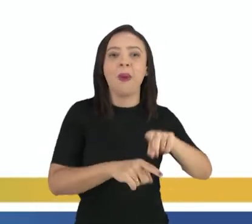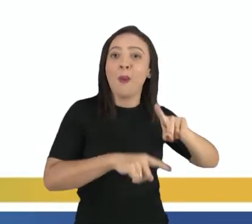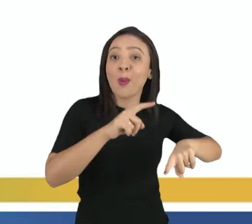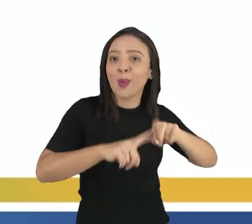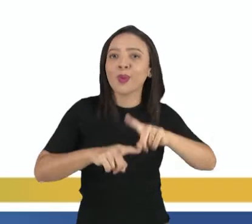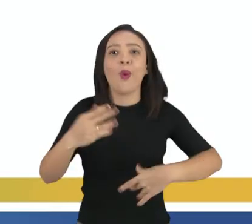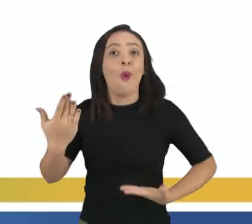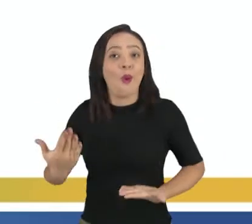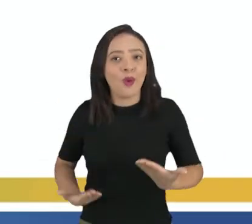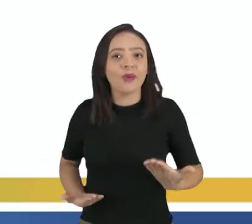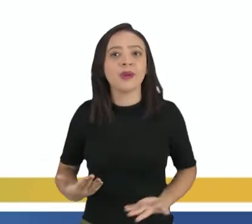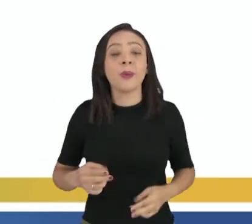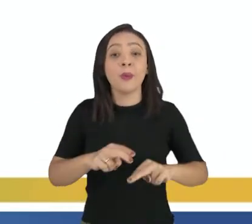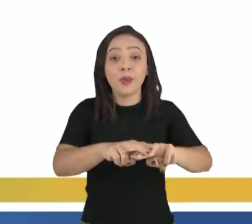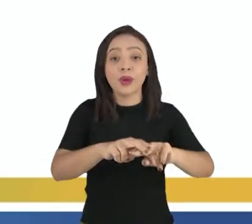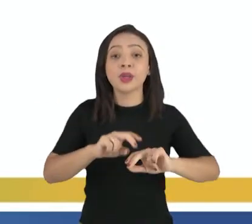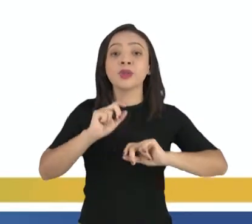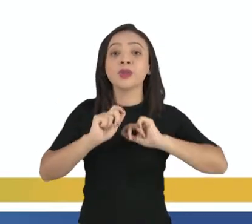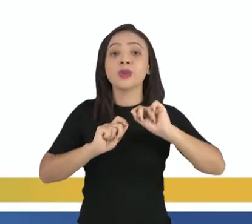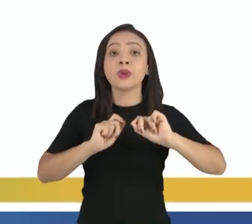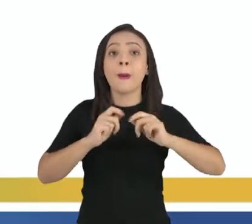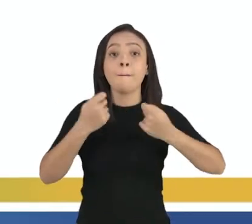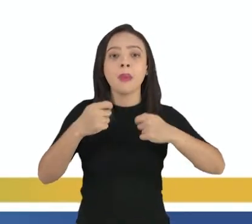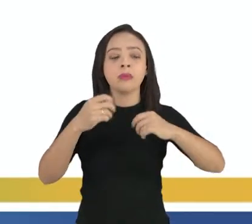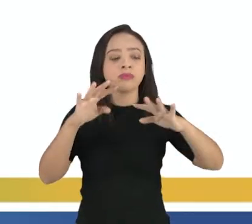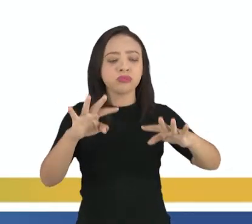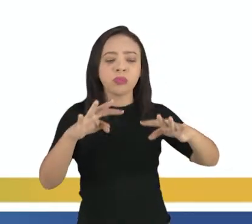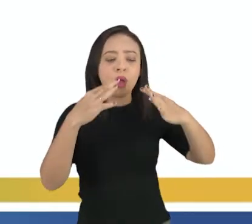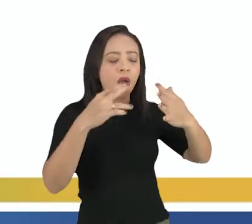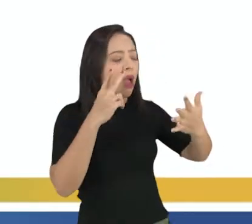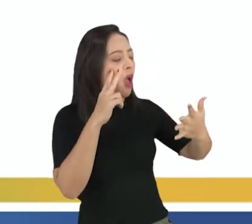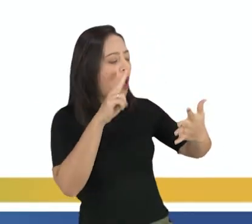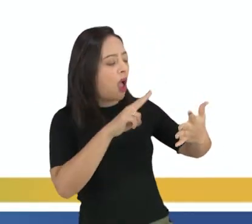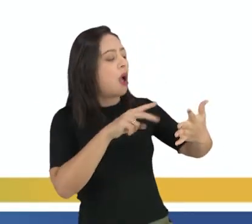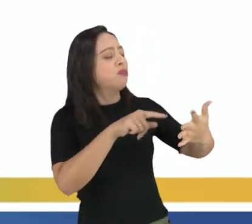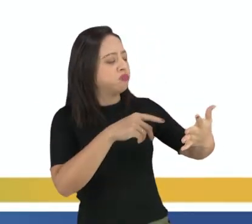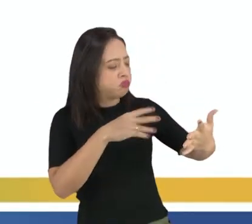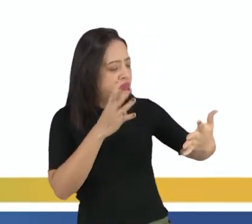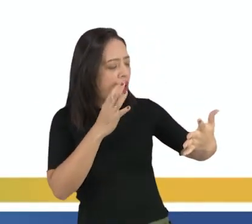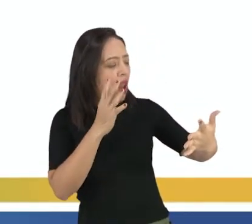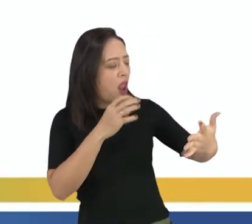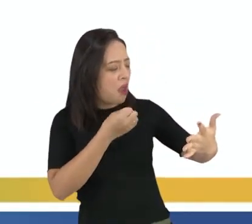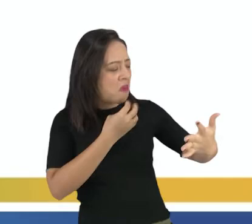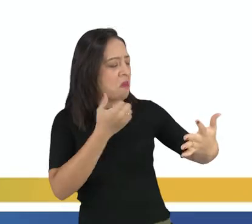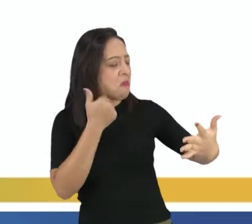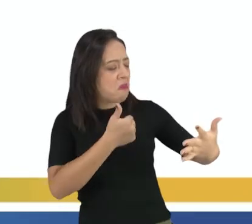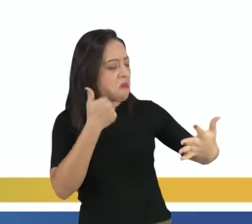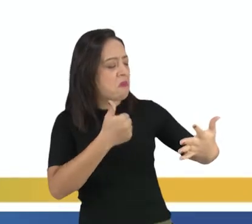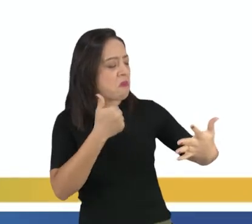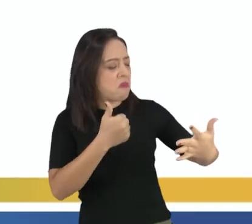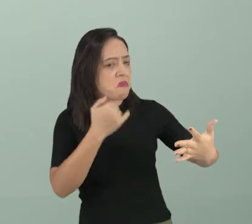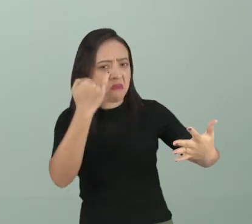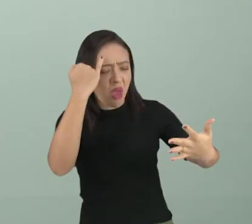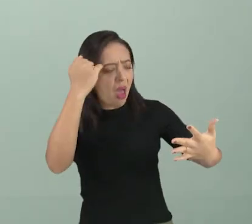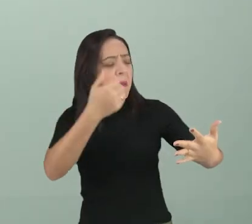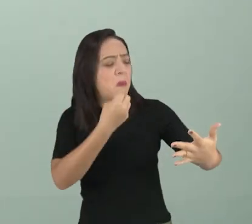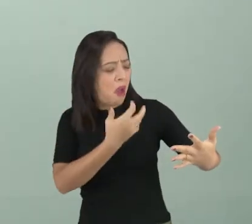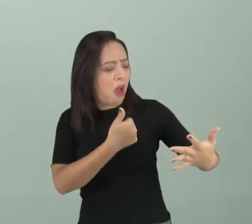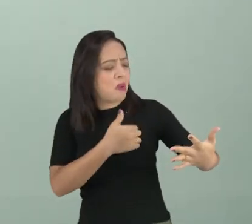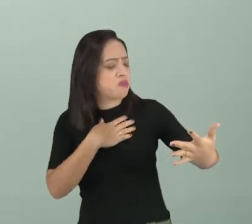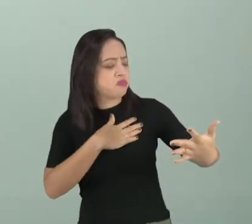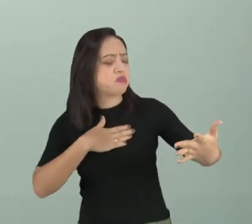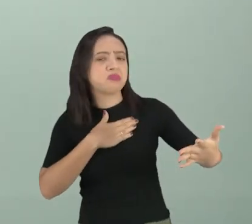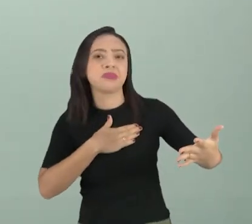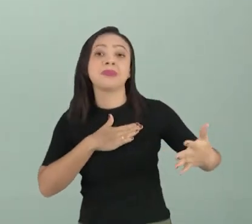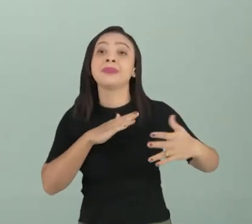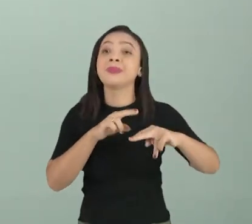precisa ser algo com que ele olha que legal, bacana, ideia bacana, entende? Então, ele